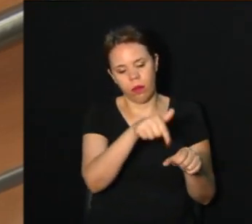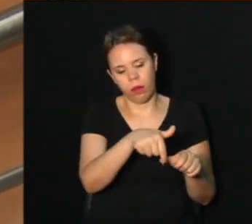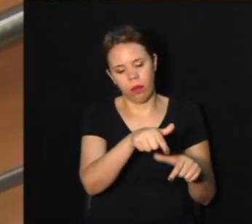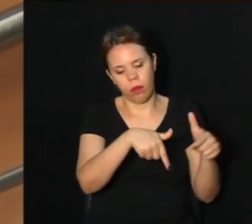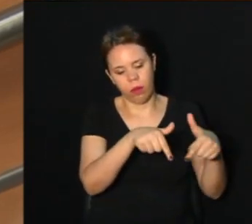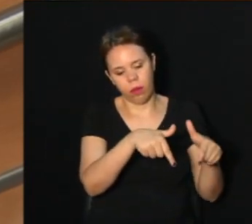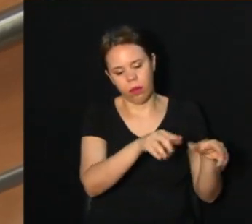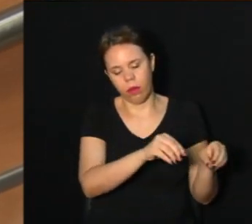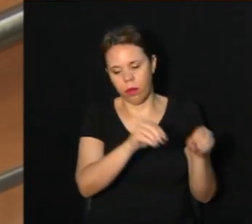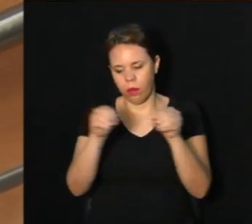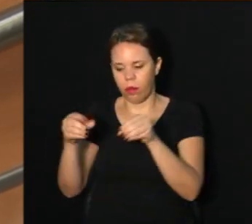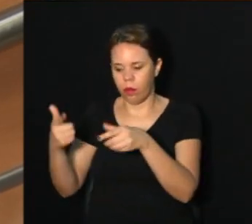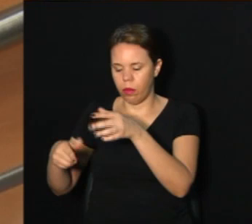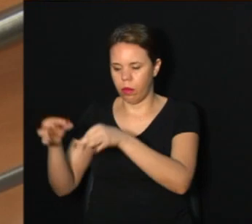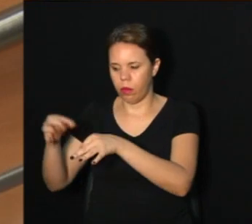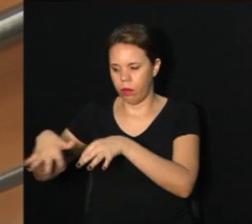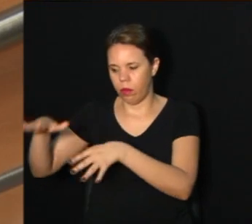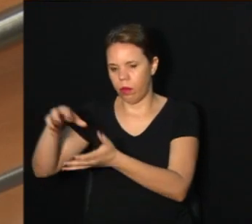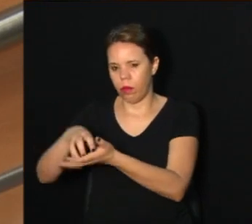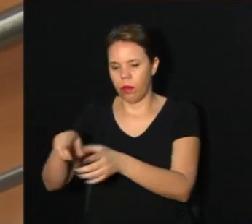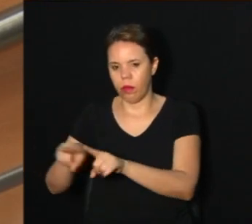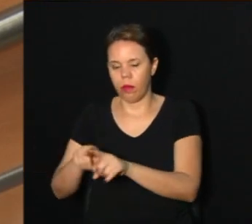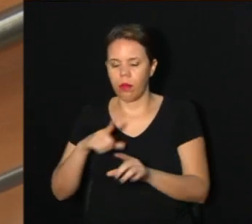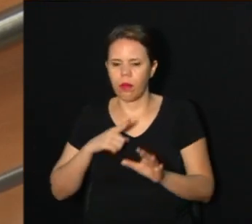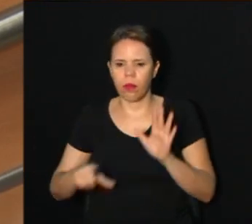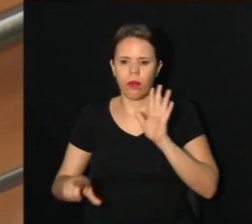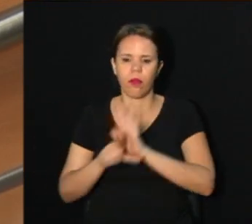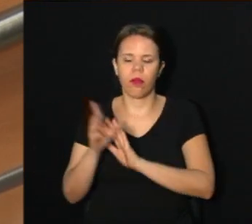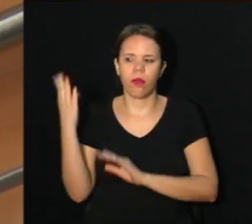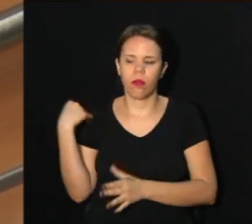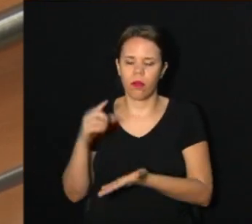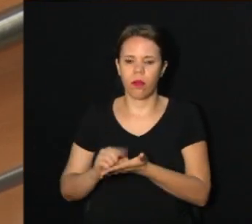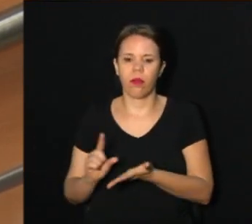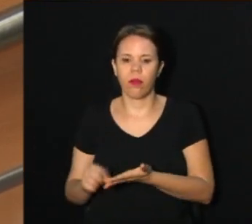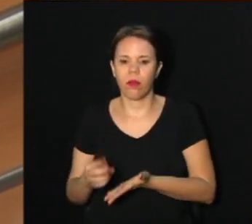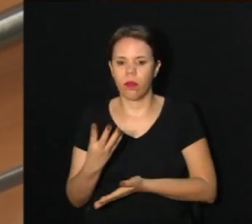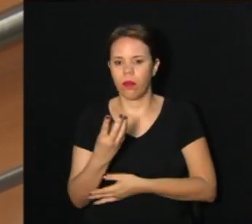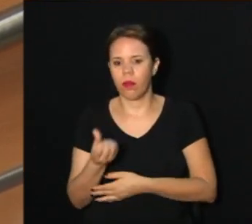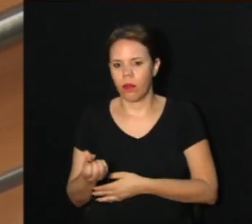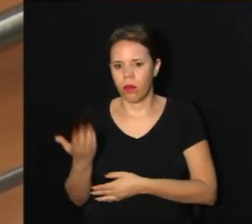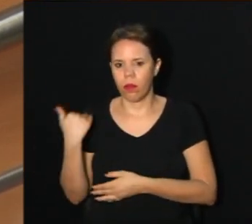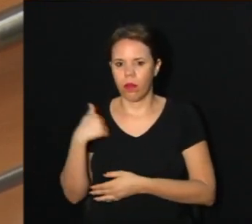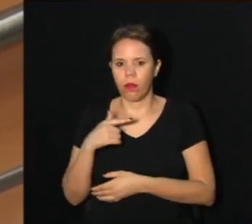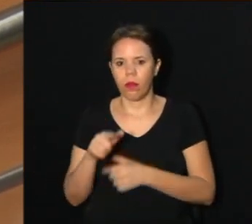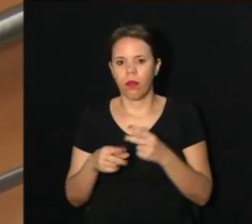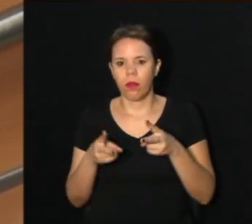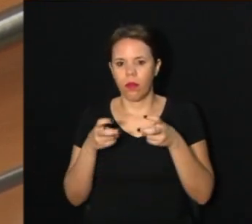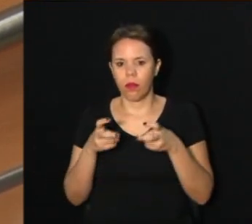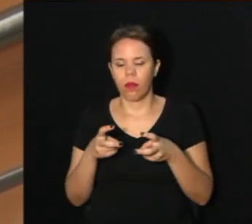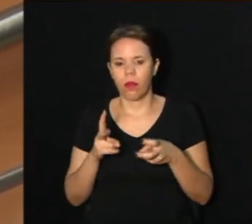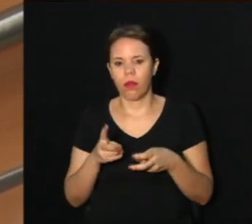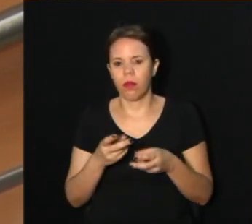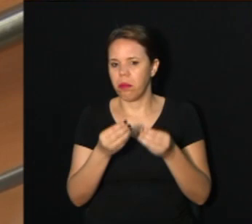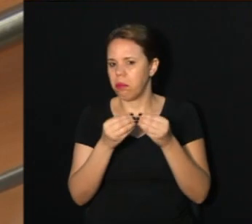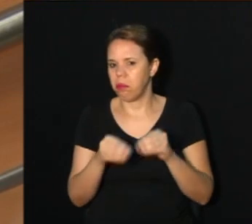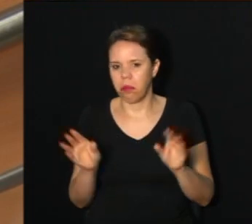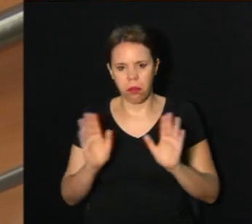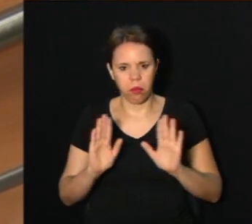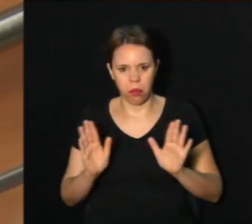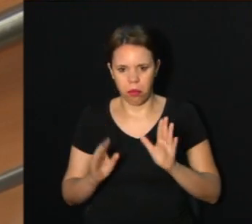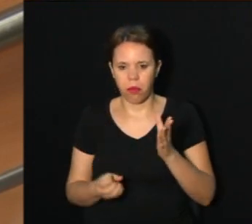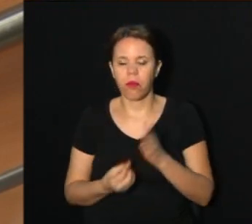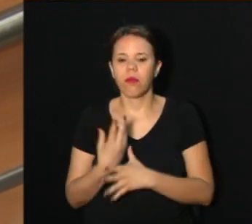um artigo na lei da Procuradoria, o artigo 46, que previa a nossa remoção sem prejuízo, que foi o que